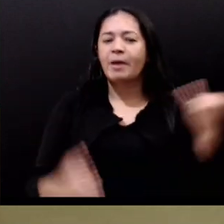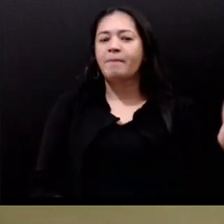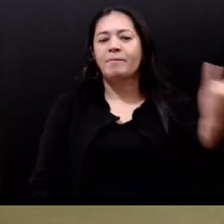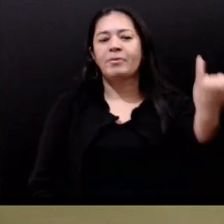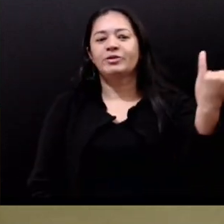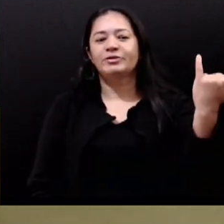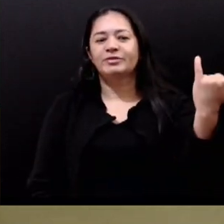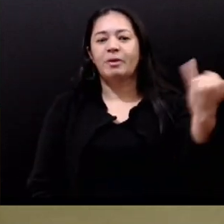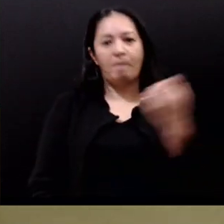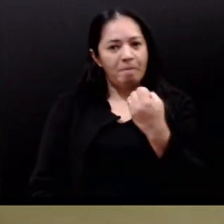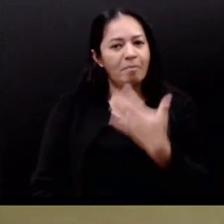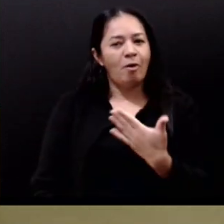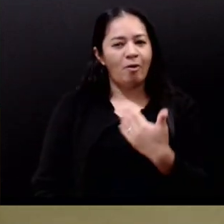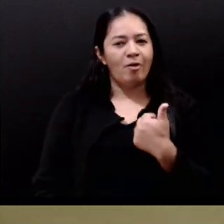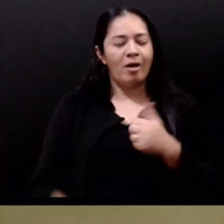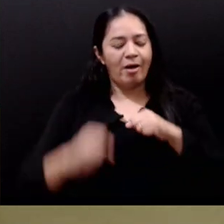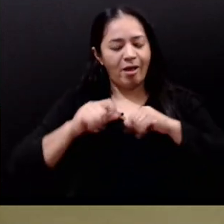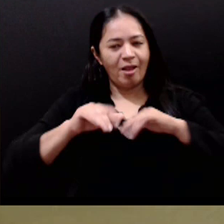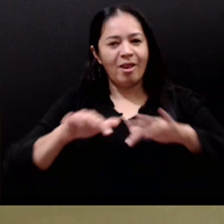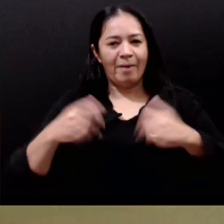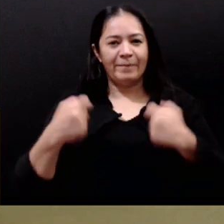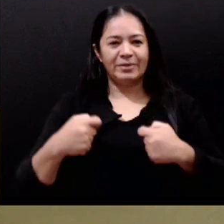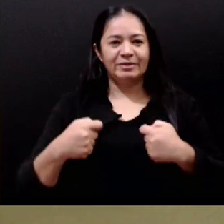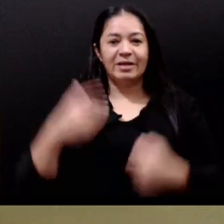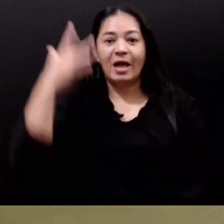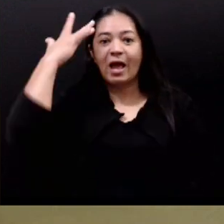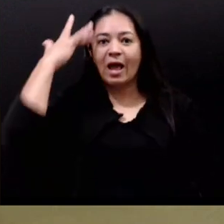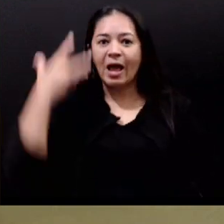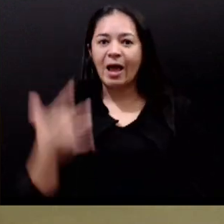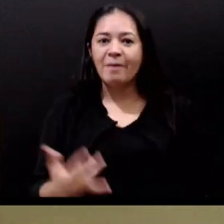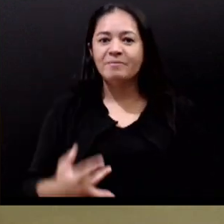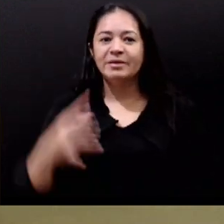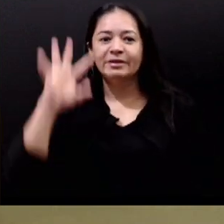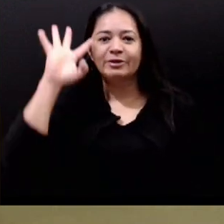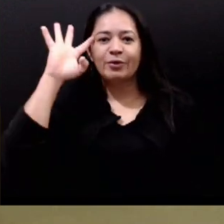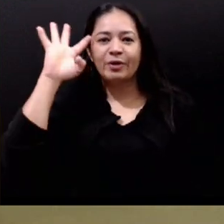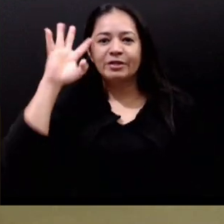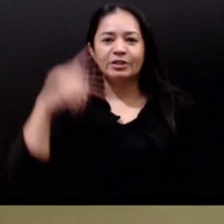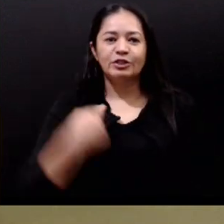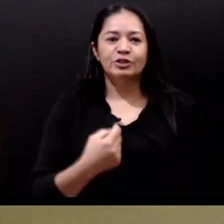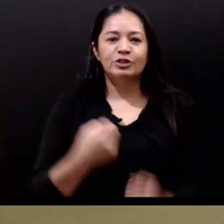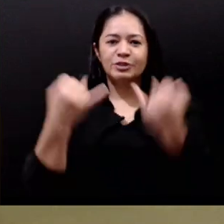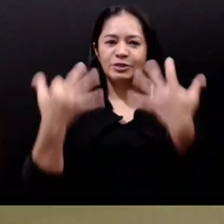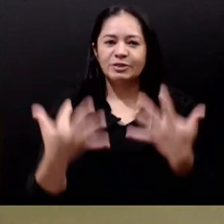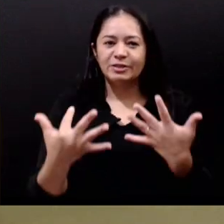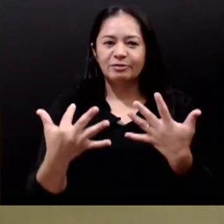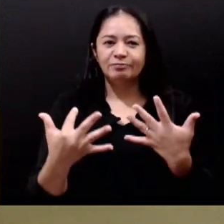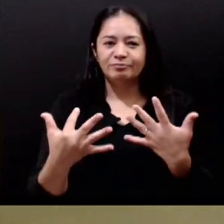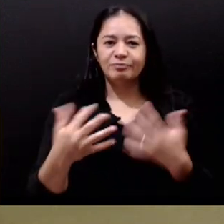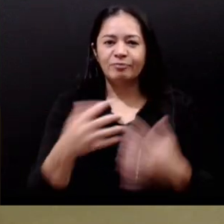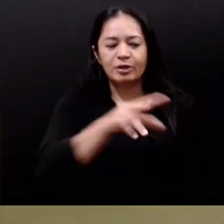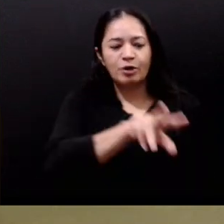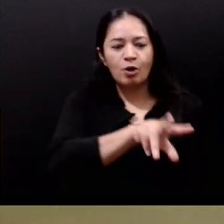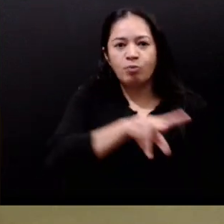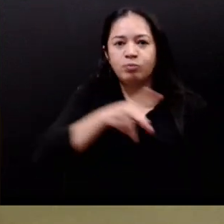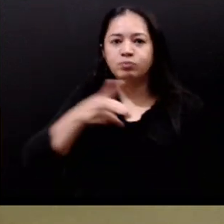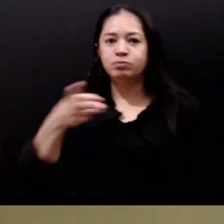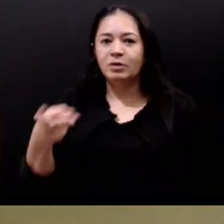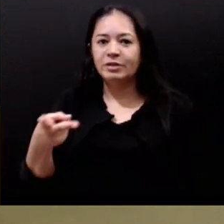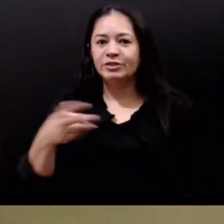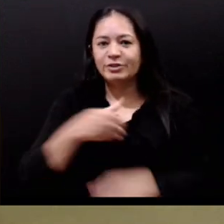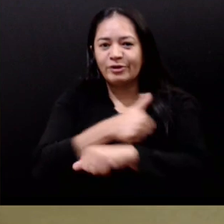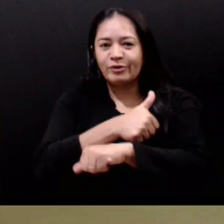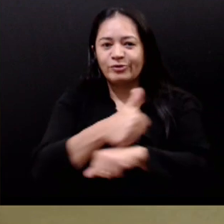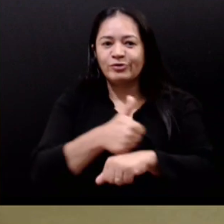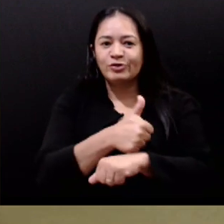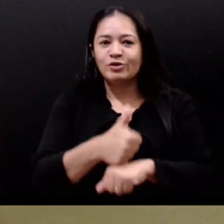precisa ser compartilhada. Amanhã, quarta-feira, amanhã a gente fala sobre transição de carreira. Gente, olha, você que se